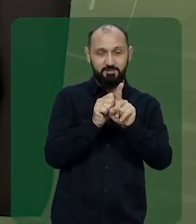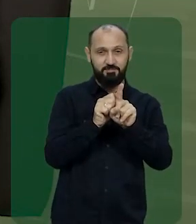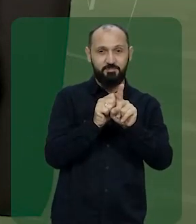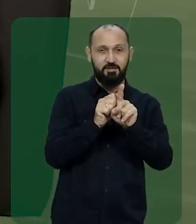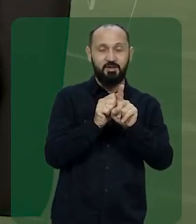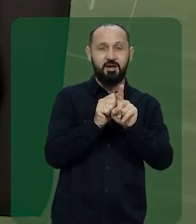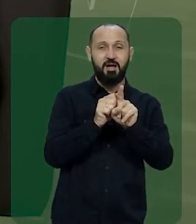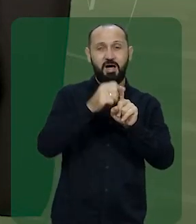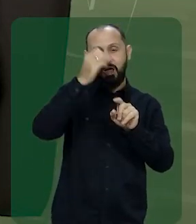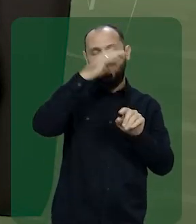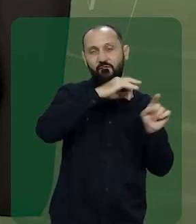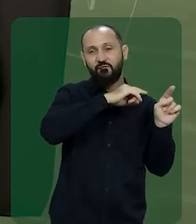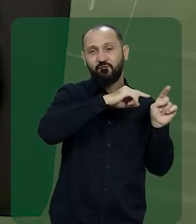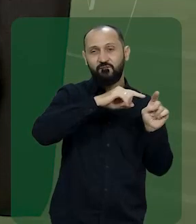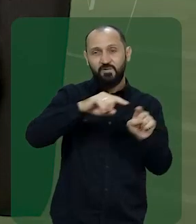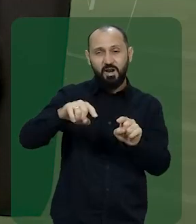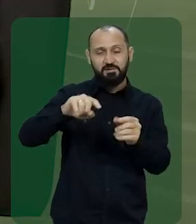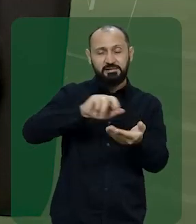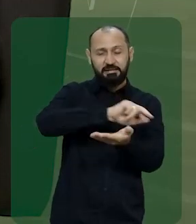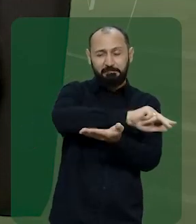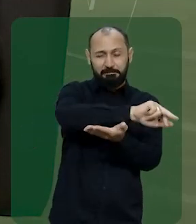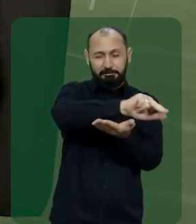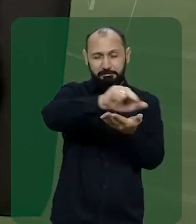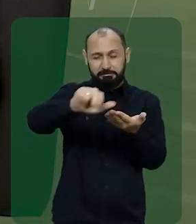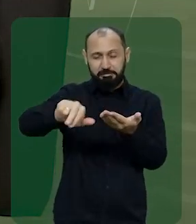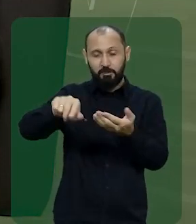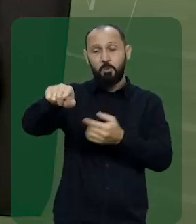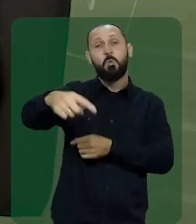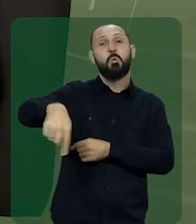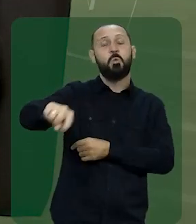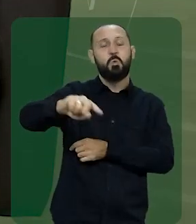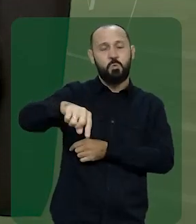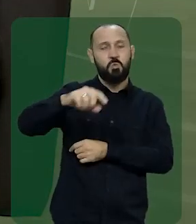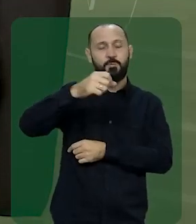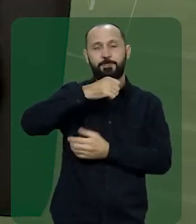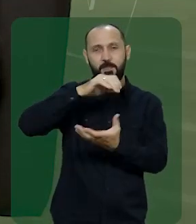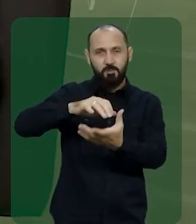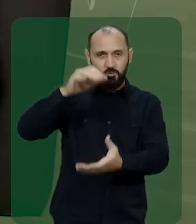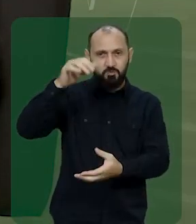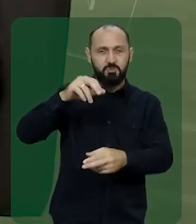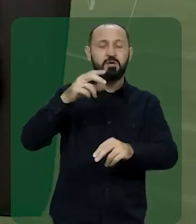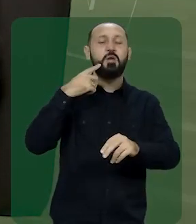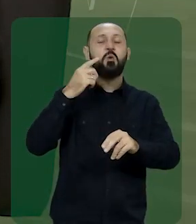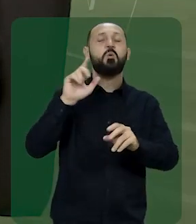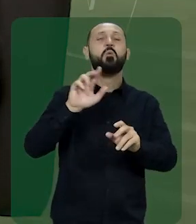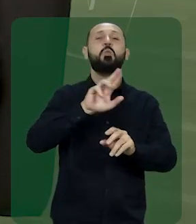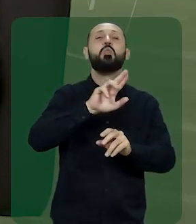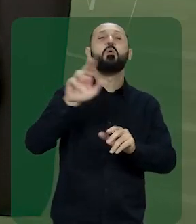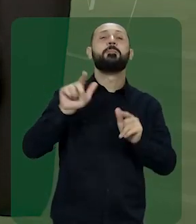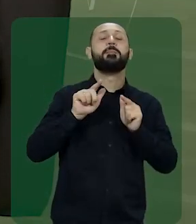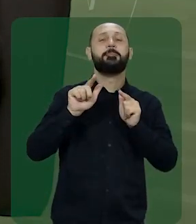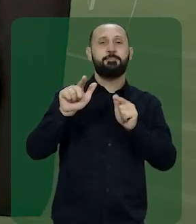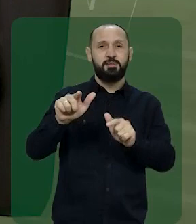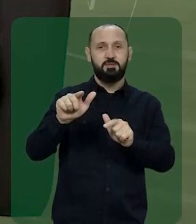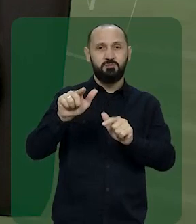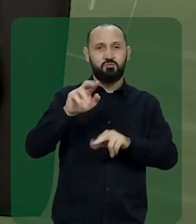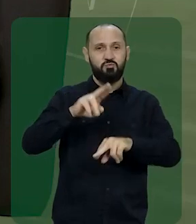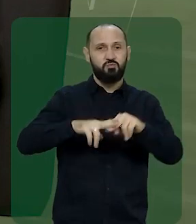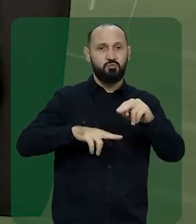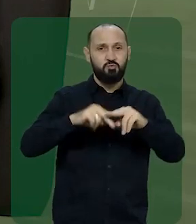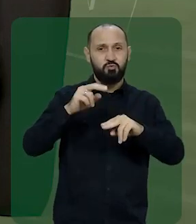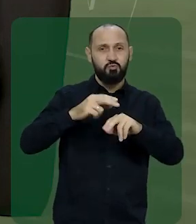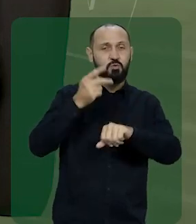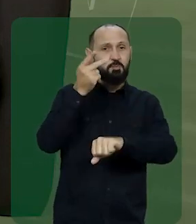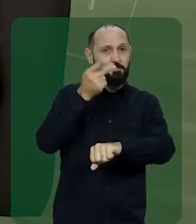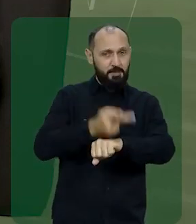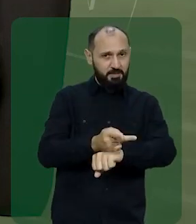né? Como a Zirleide citou, nós entramos no mês de enfrentamento a todas as formas de